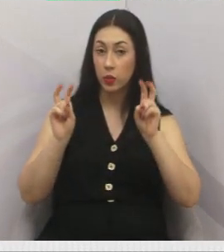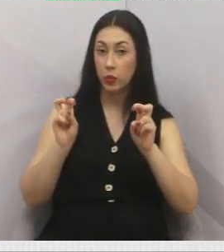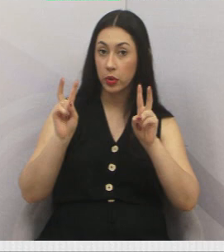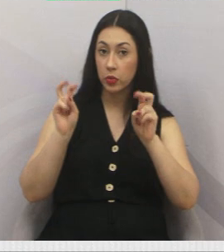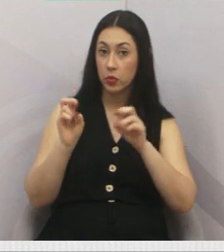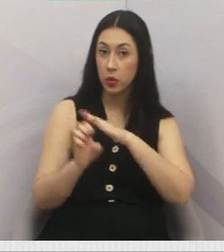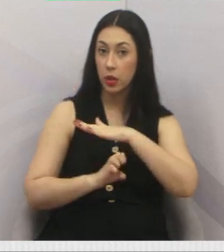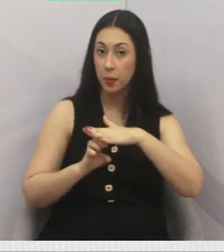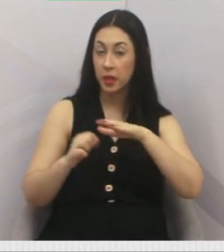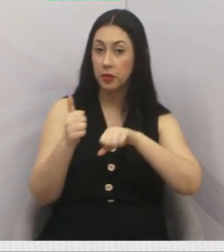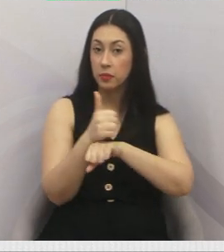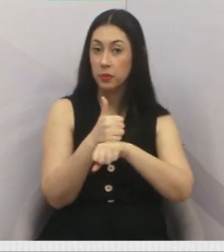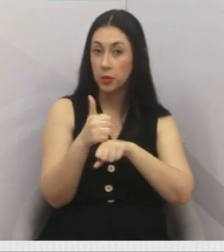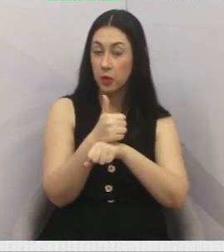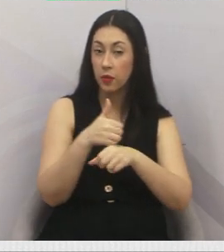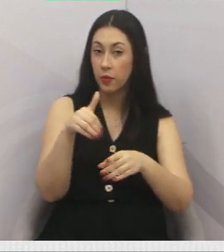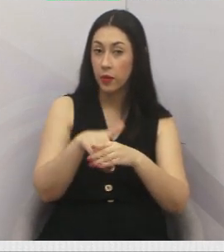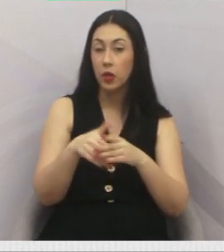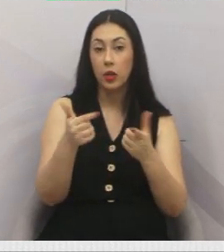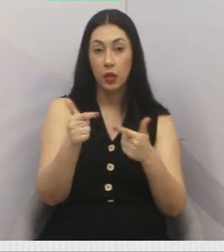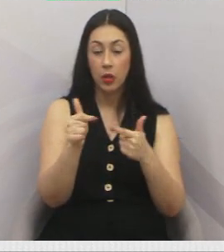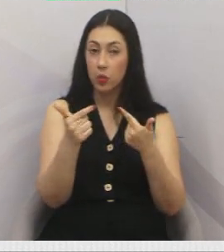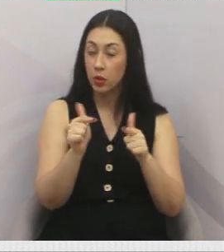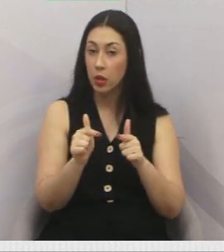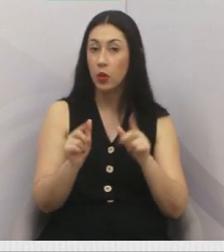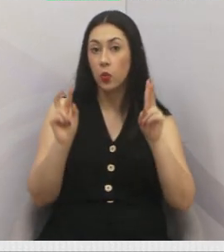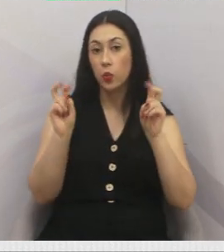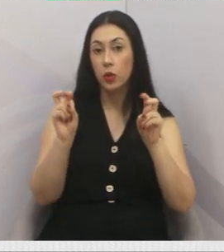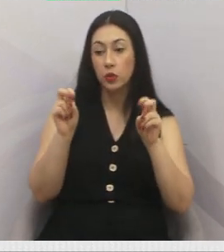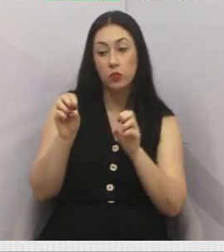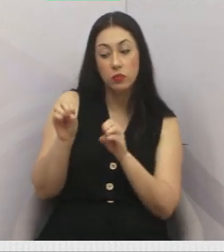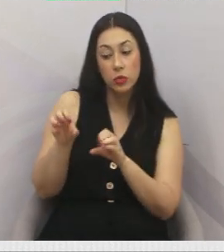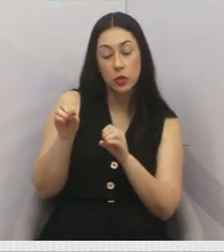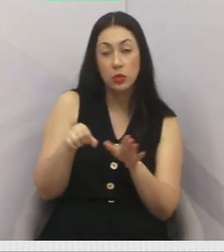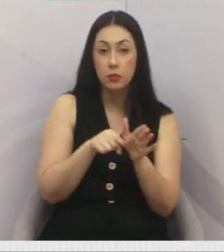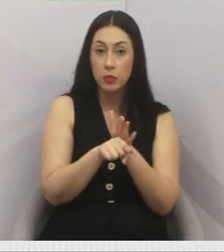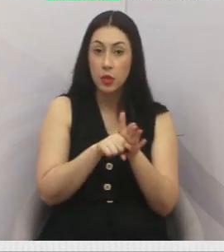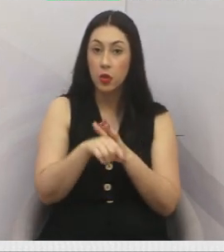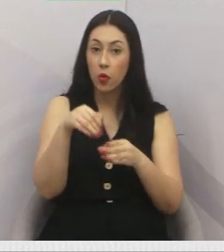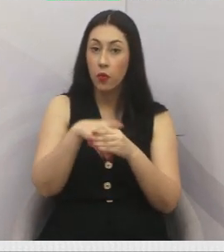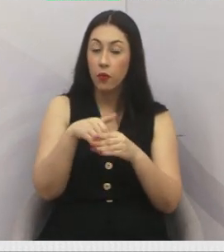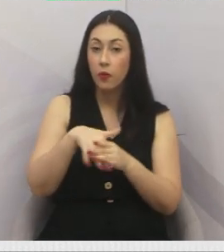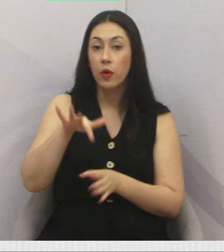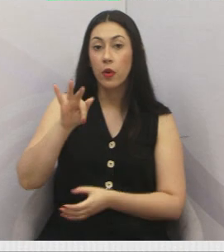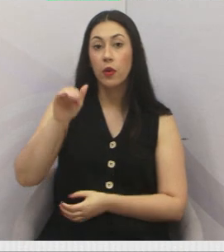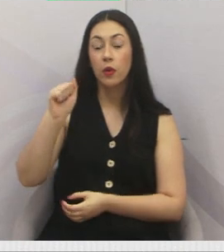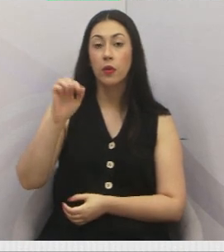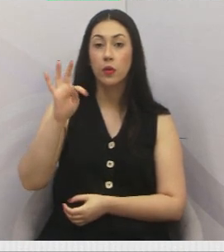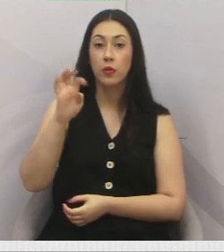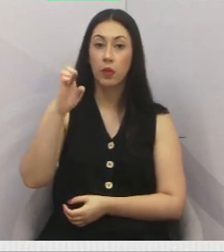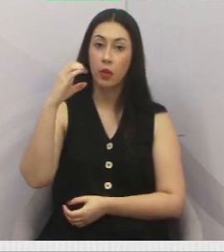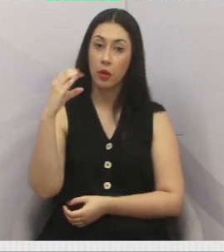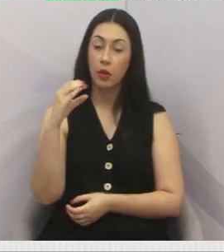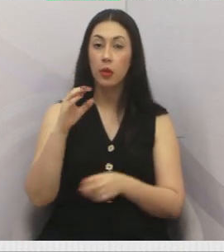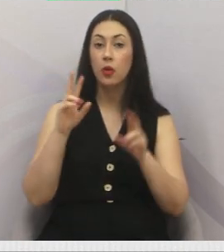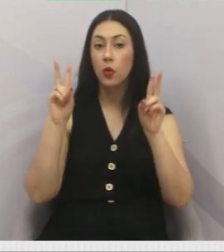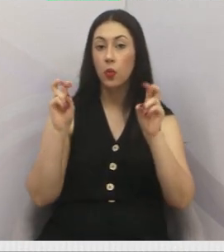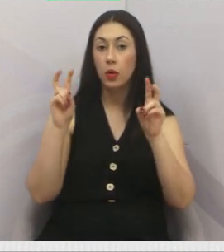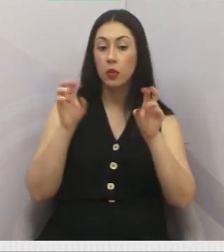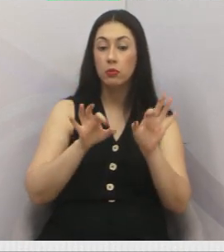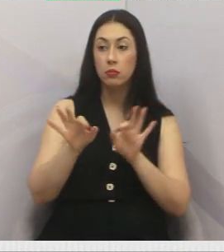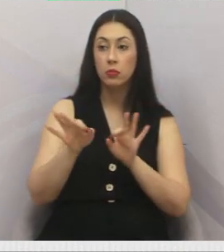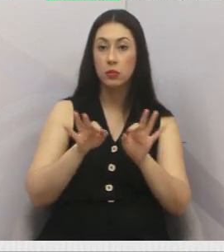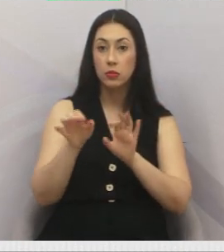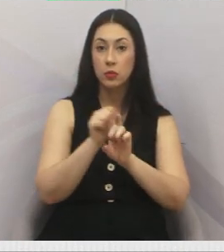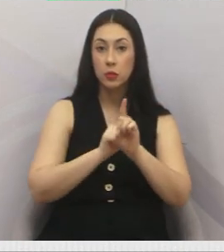Segmento Empresas e ou Entidades Profissionais, voto em branco. Segmento Entidades Acadêmicas, um voto para a FATEC Jacareí. Segmento Organização